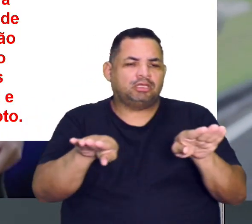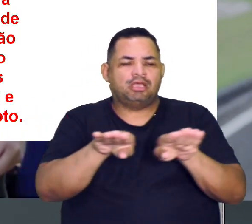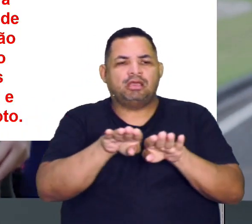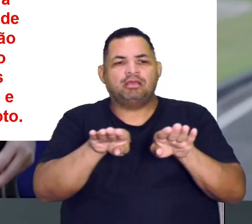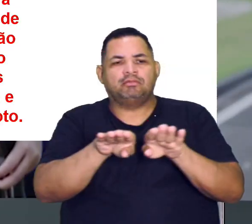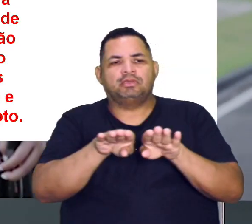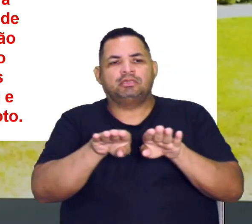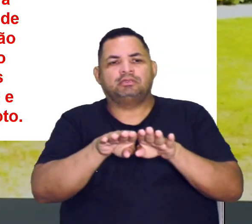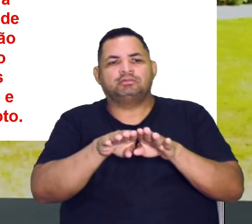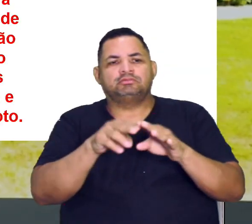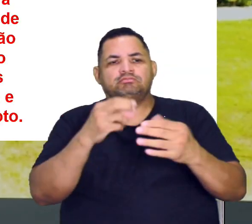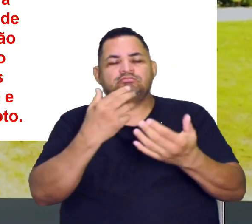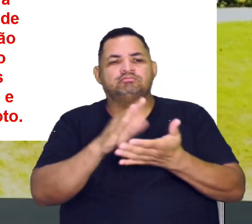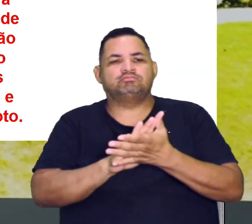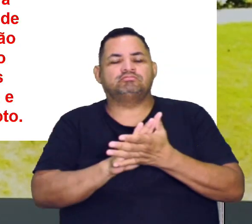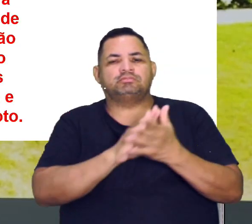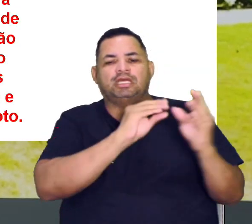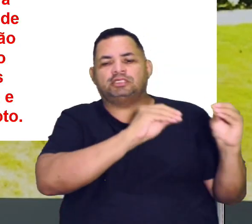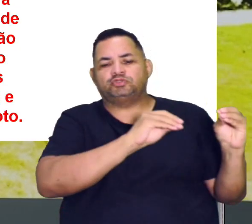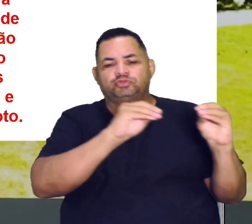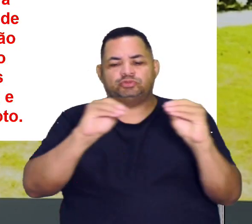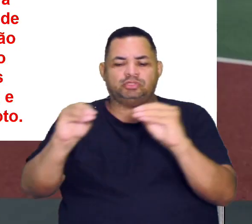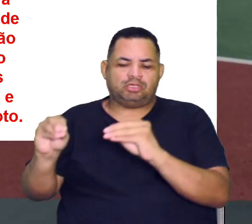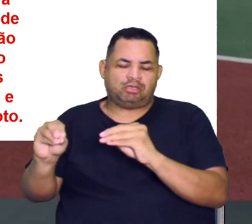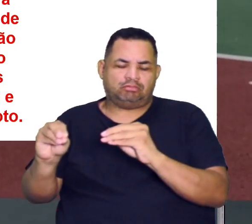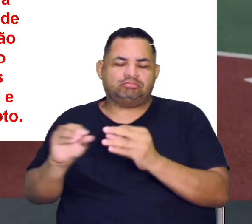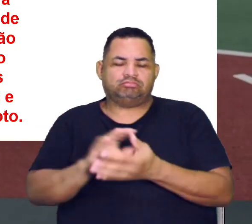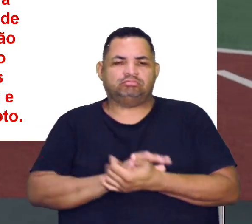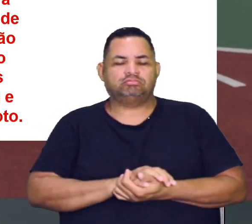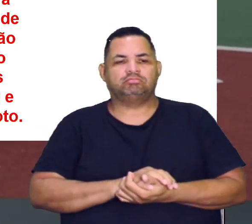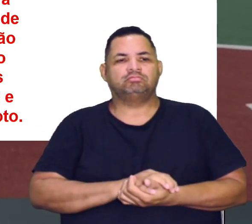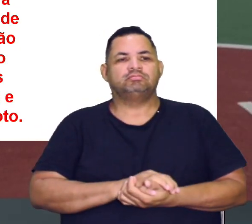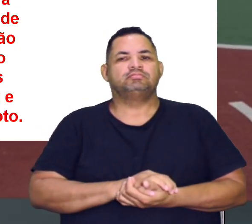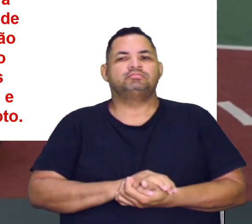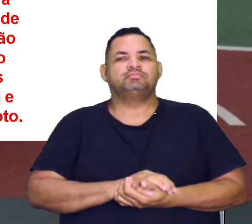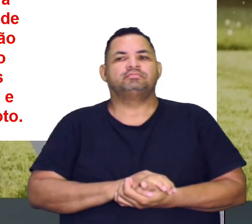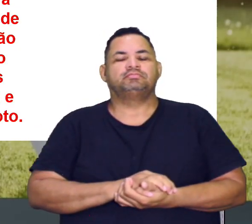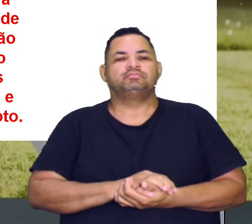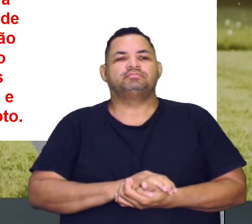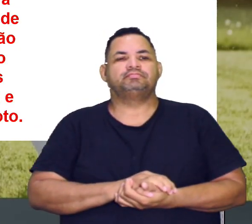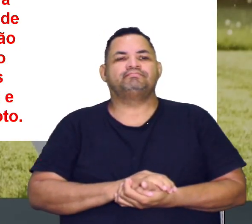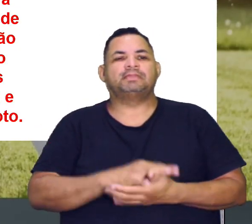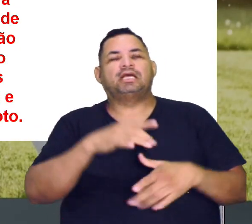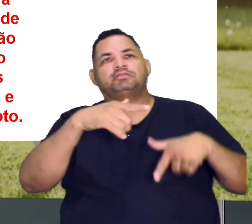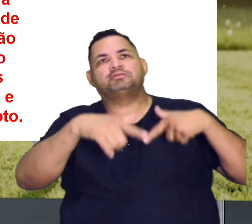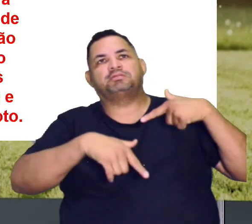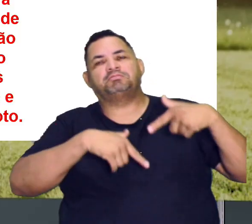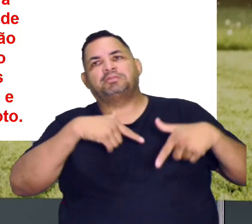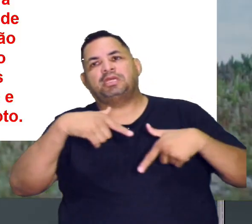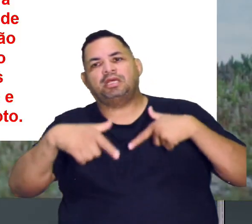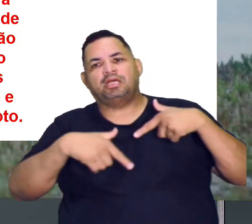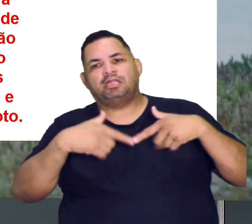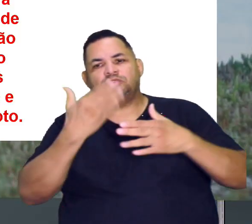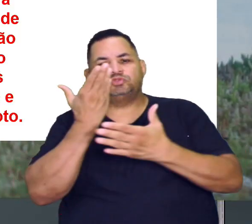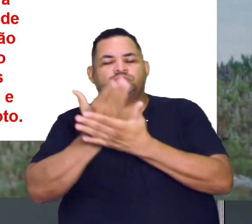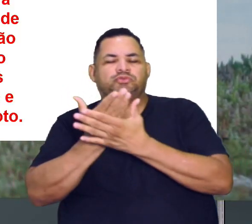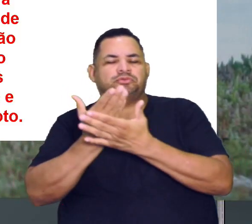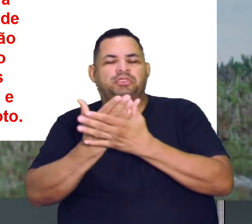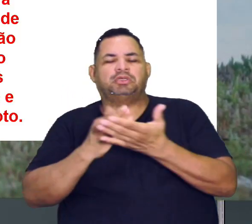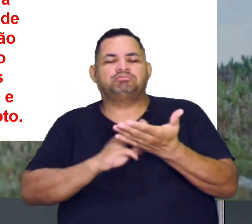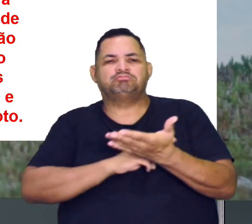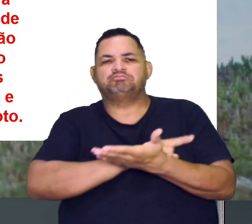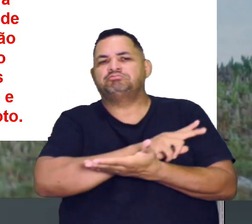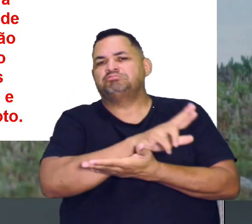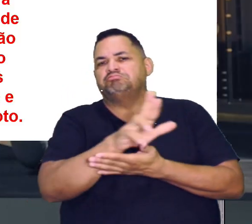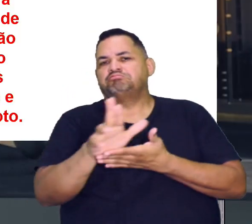de transporte para me deslocar de um ponto ao outro. Tudo bem? Para eu trabalhar, para eu estudar, enfim.